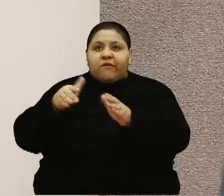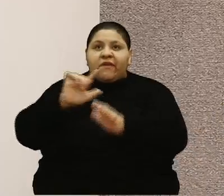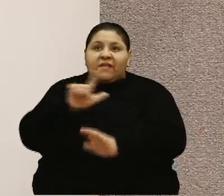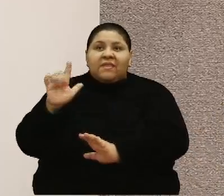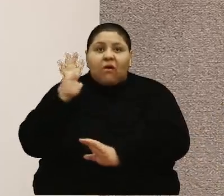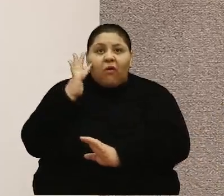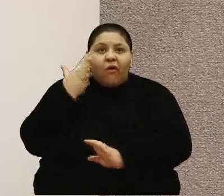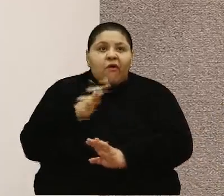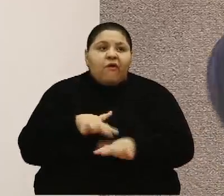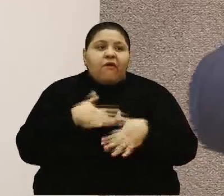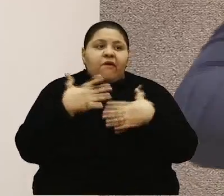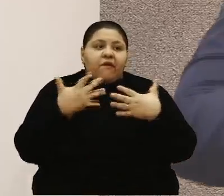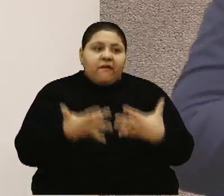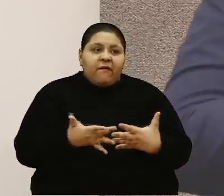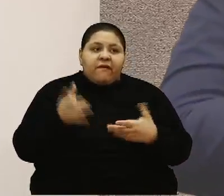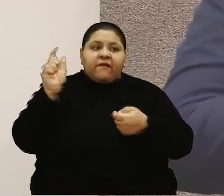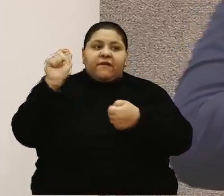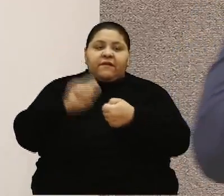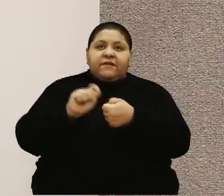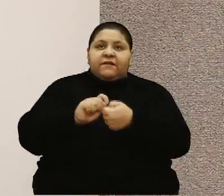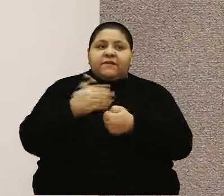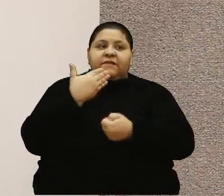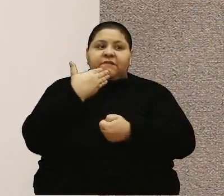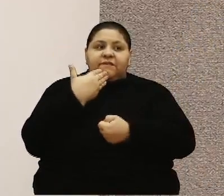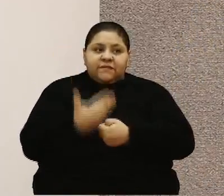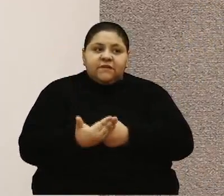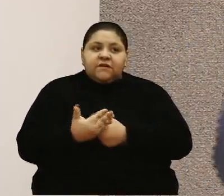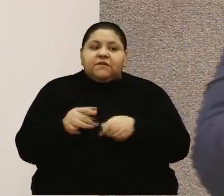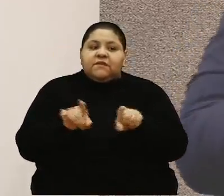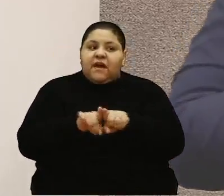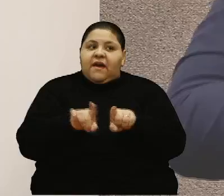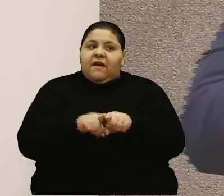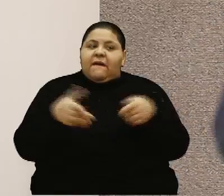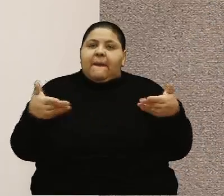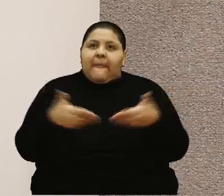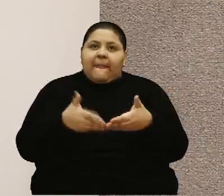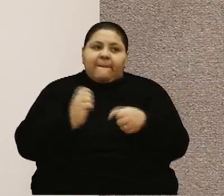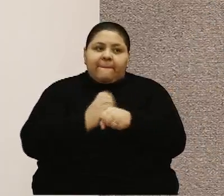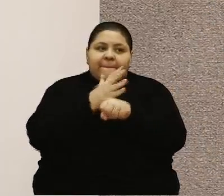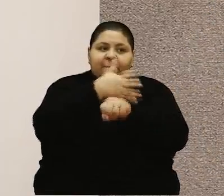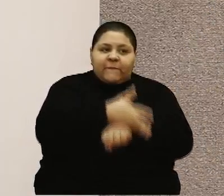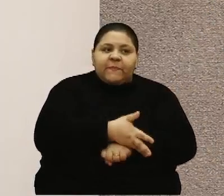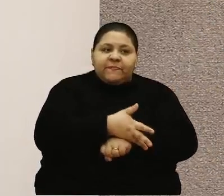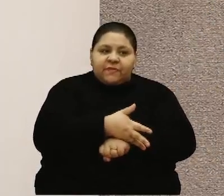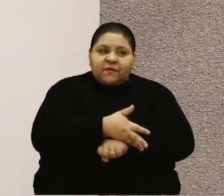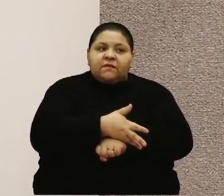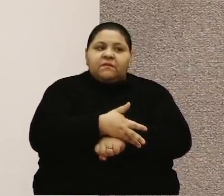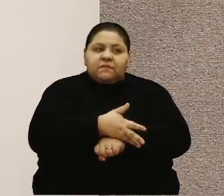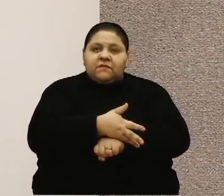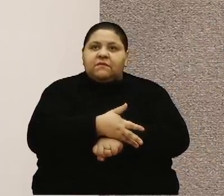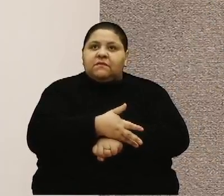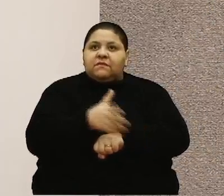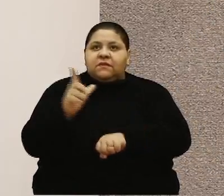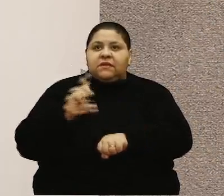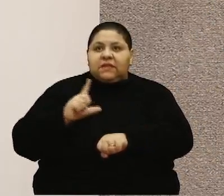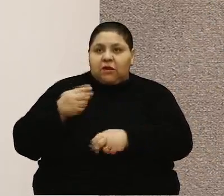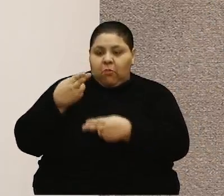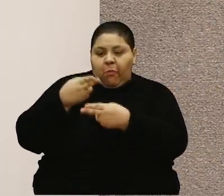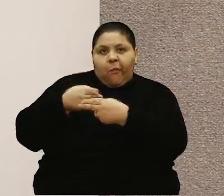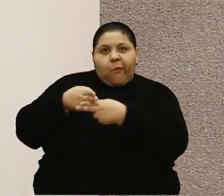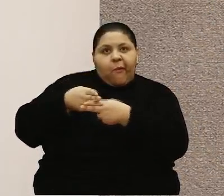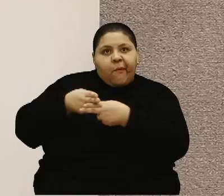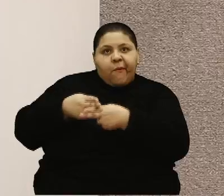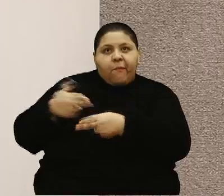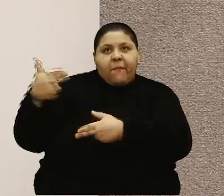acontece. Mas tem que fazer a abordagem ativa, tem que ir lá de madrugada. Quem é que se dispõe aí de madrugada a abordar alguém que tu não sabe se está com uma faca, se está